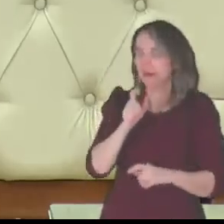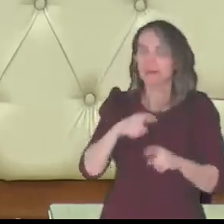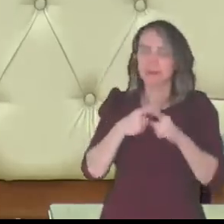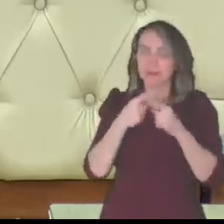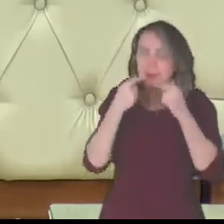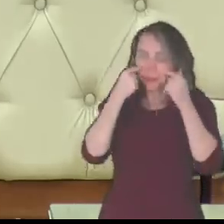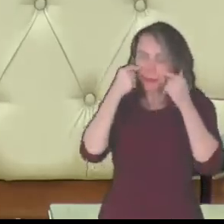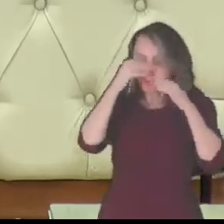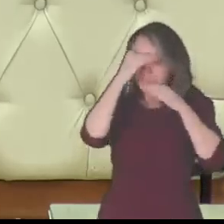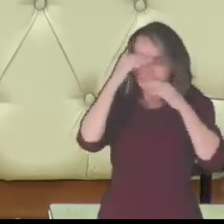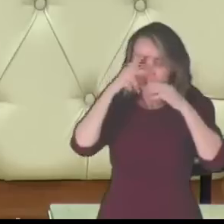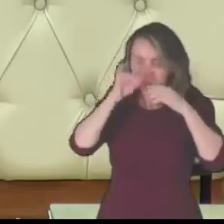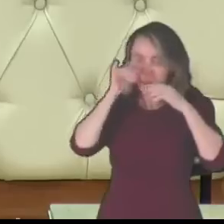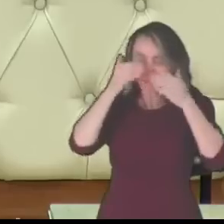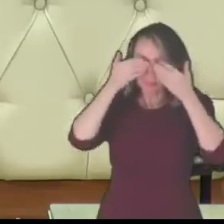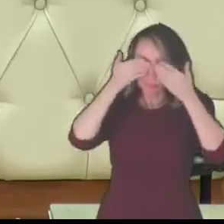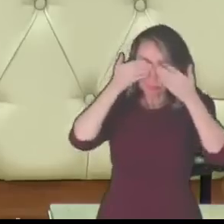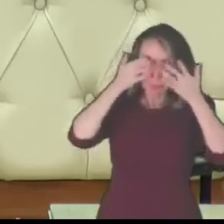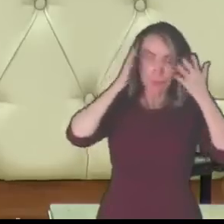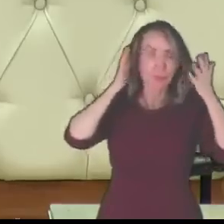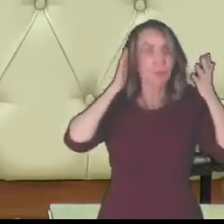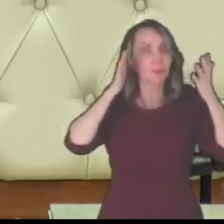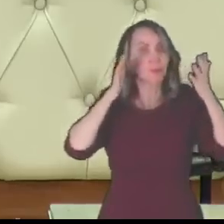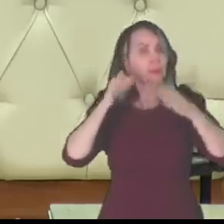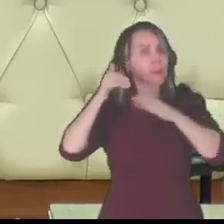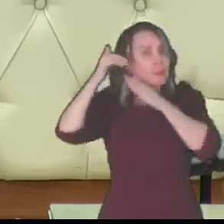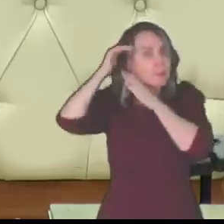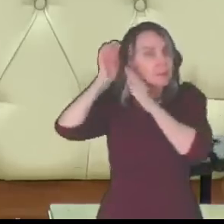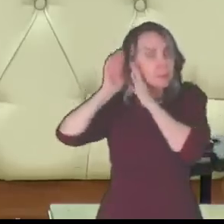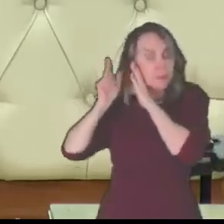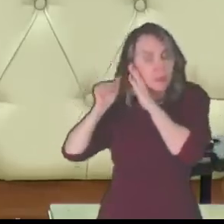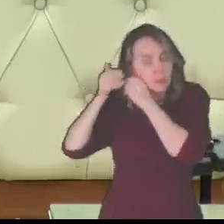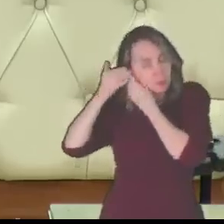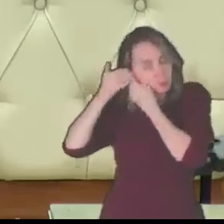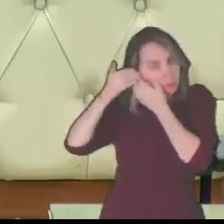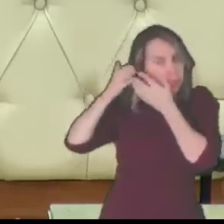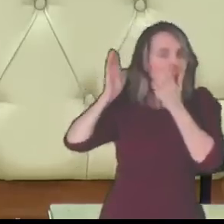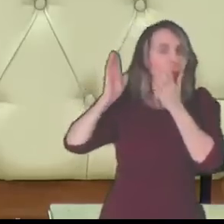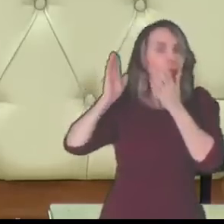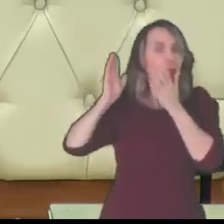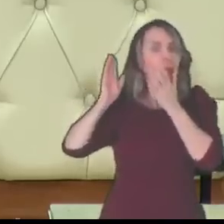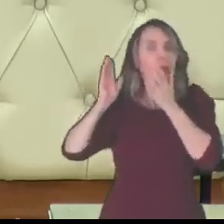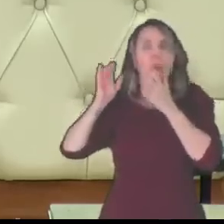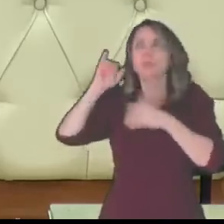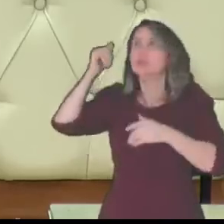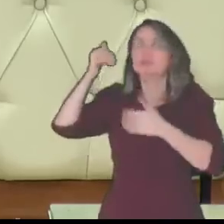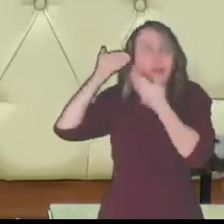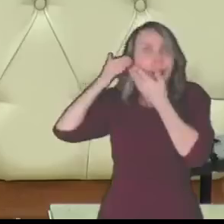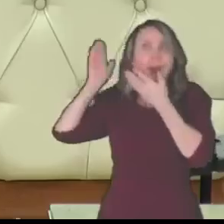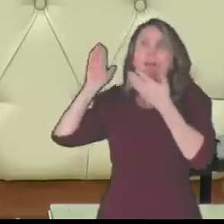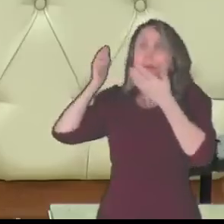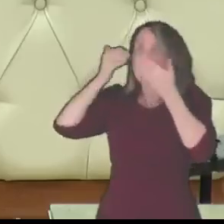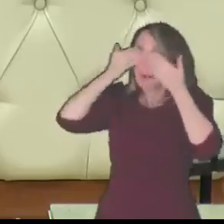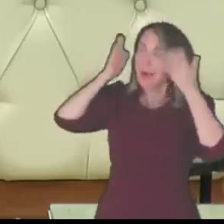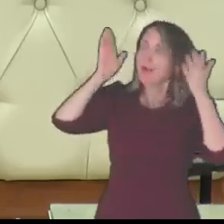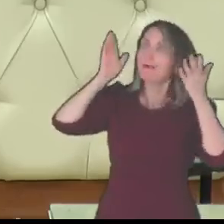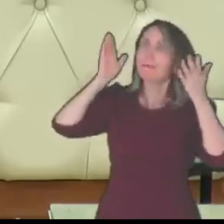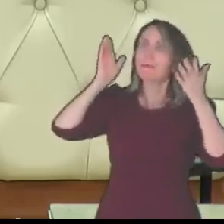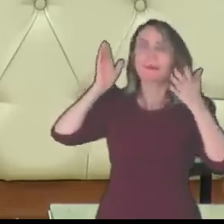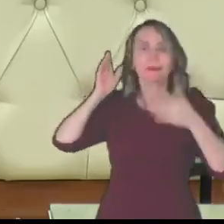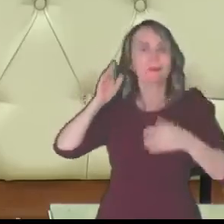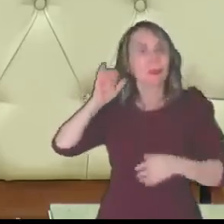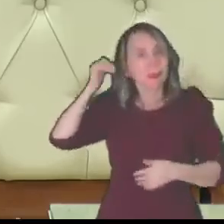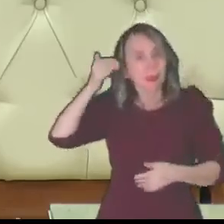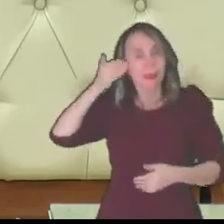olhos vão se abrir a tua promessa diz que esses ouvidos vão se abrir senhor abra abra Jeová aí quando aí o fogo pega Abra